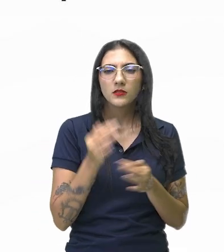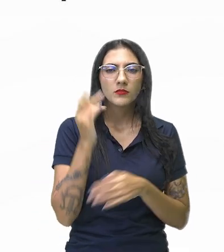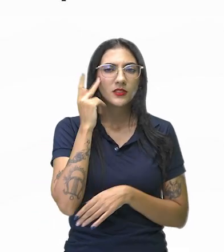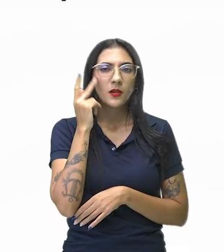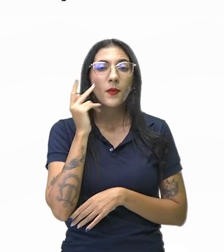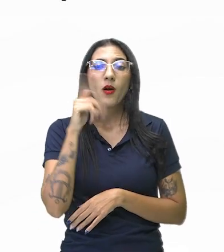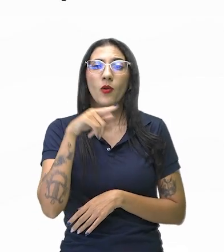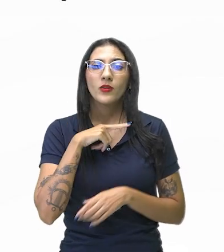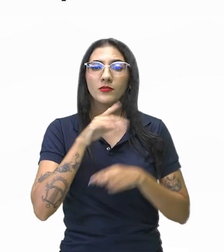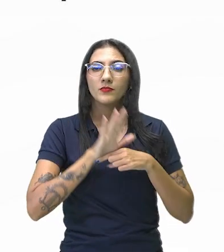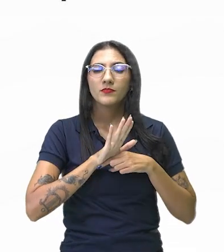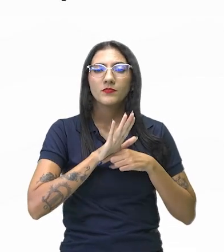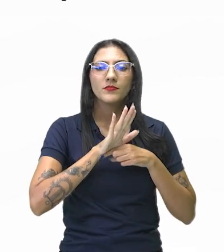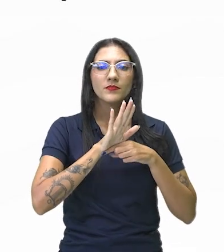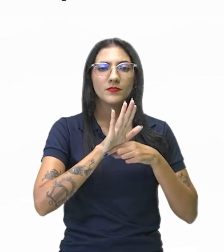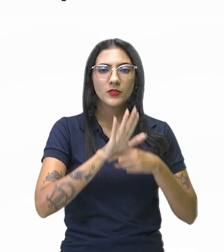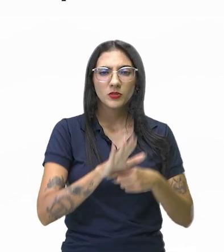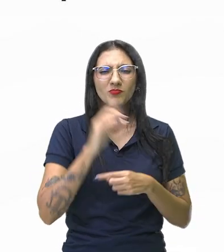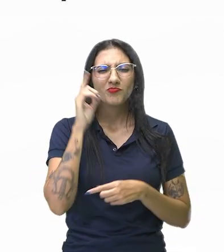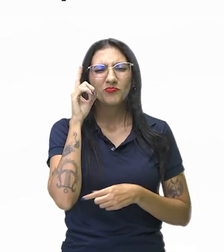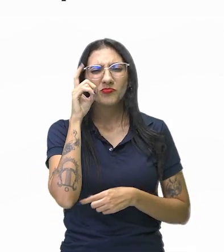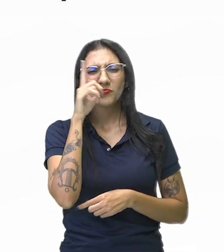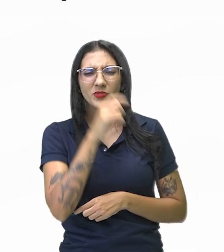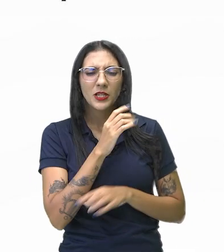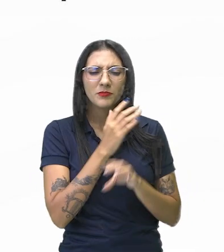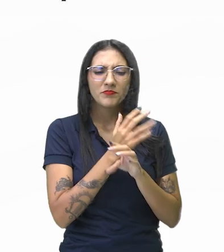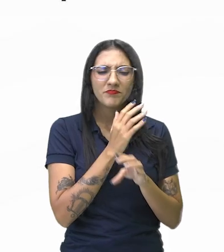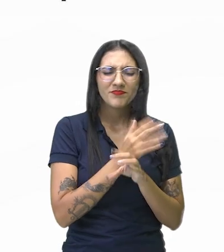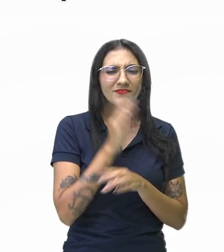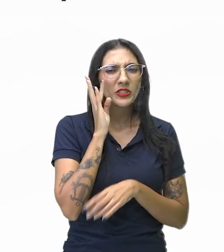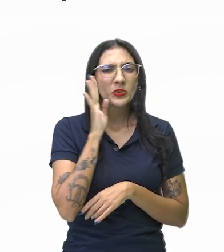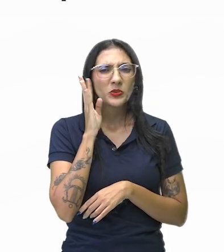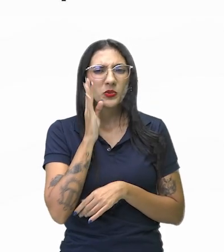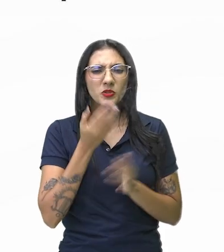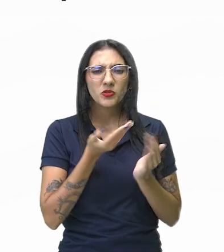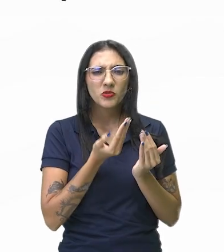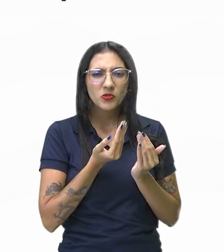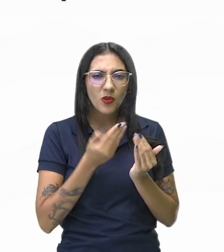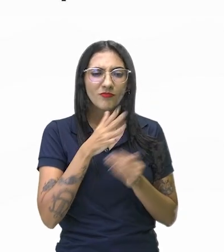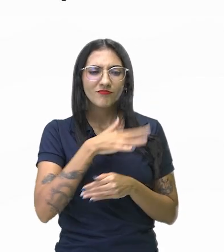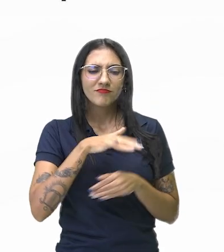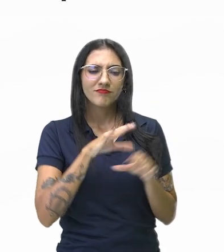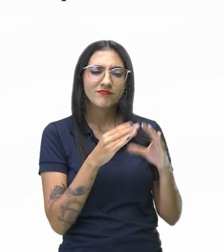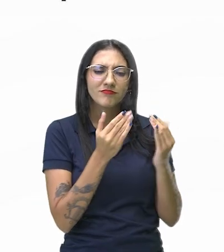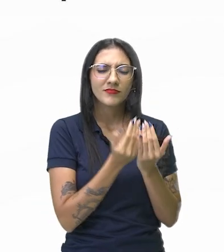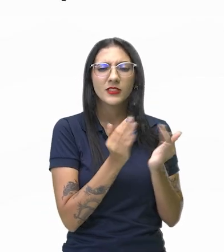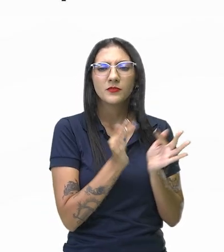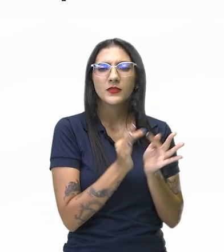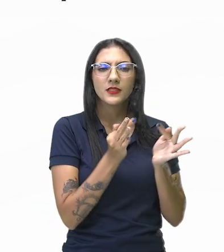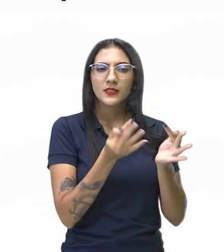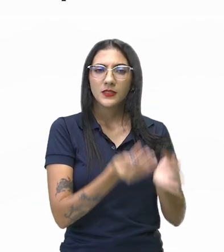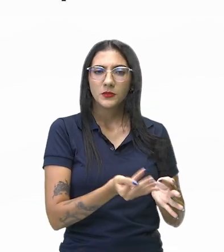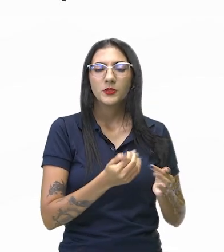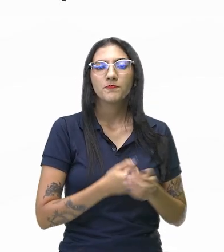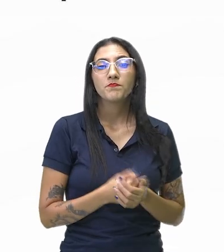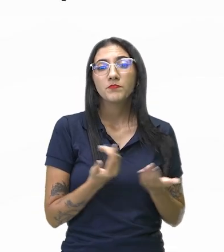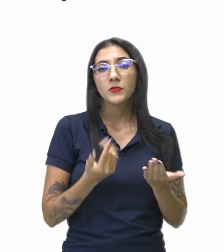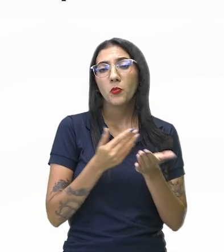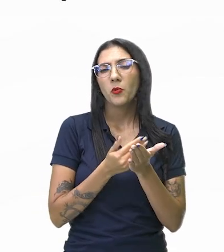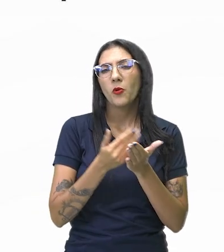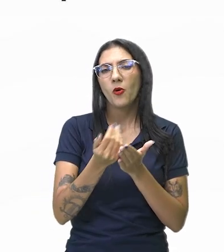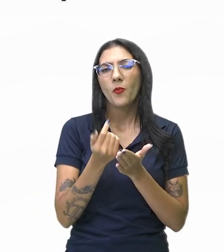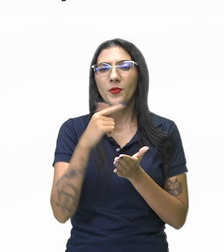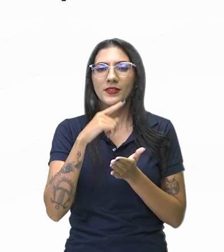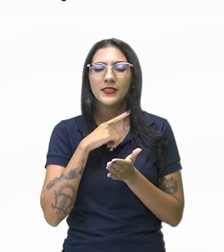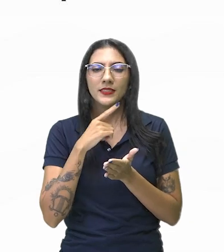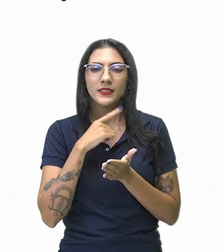à tona as dificuldades e os sonhos da juventude que vive em comunidades marginalizadas. Inicialmente,